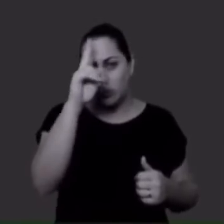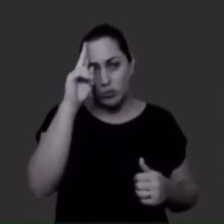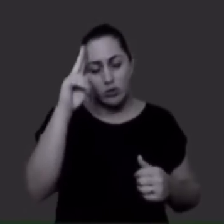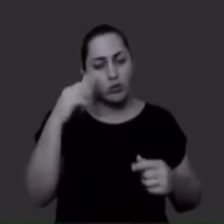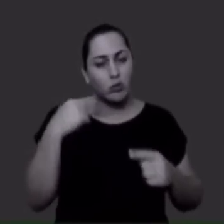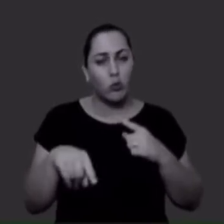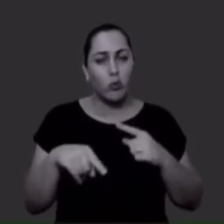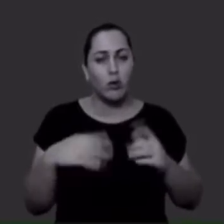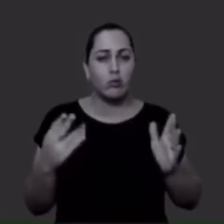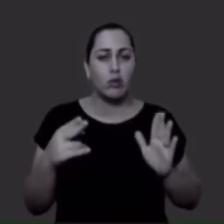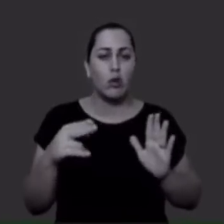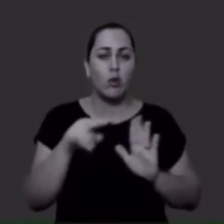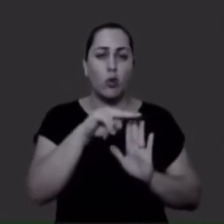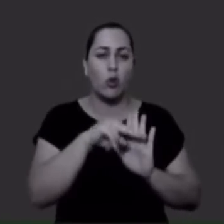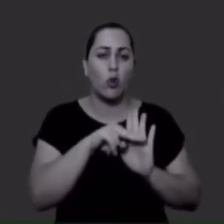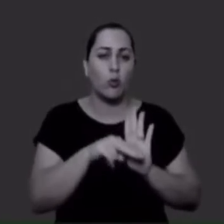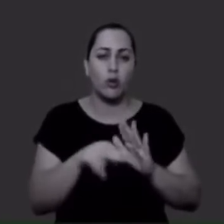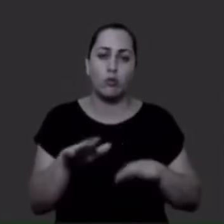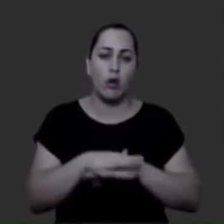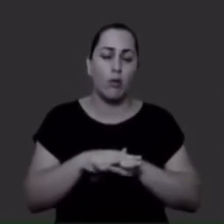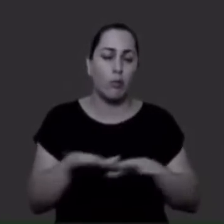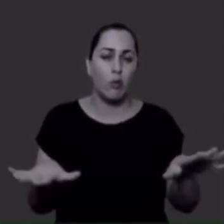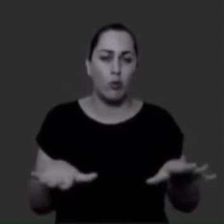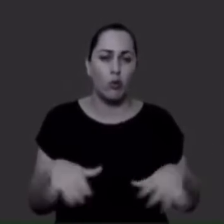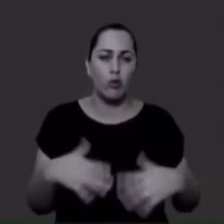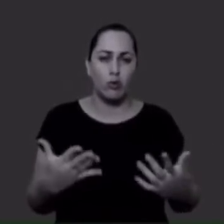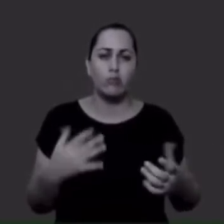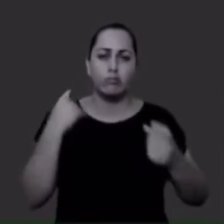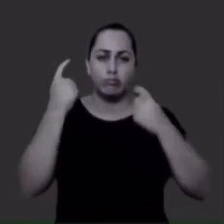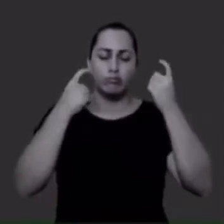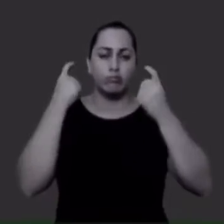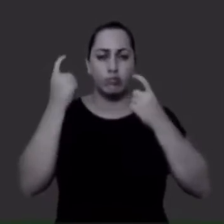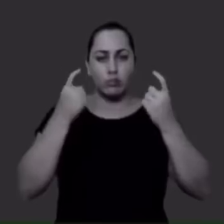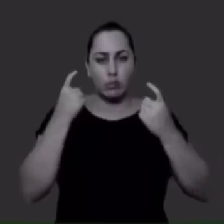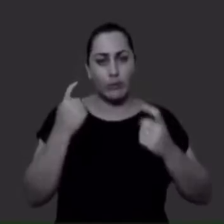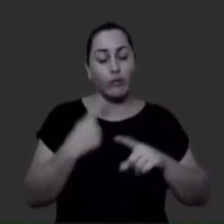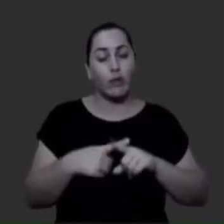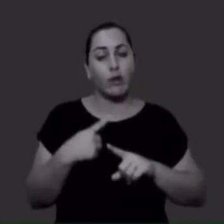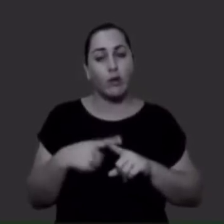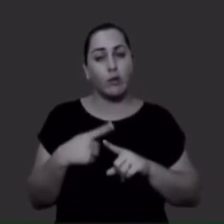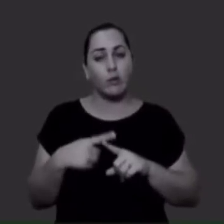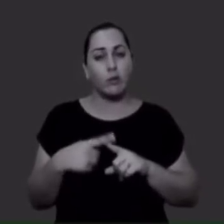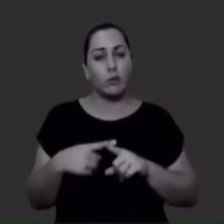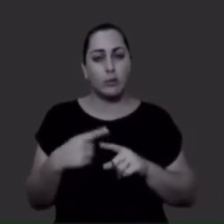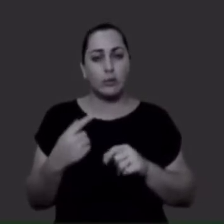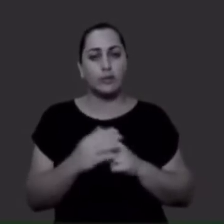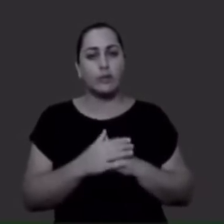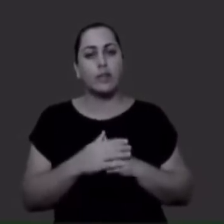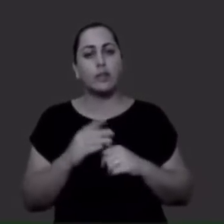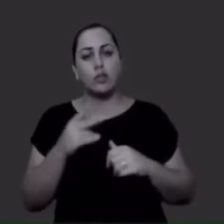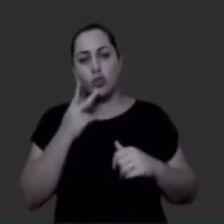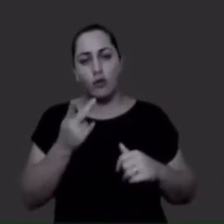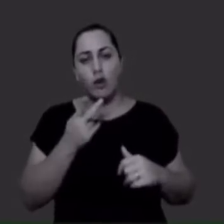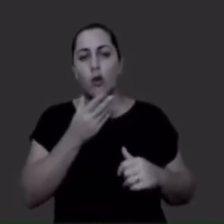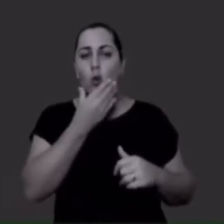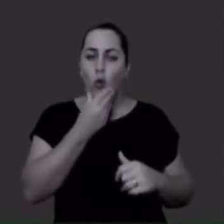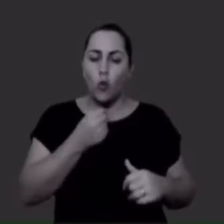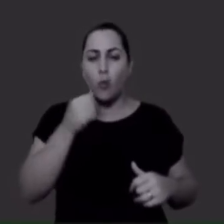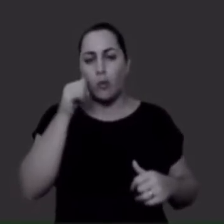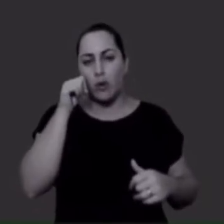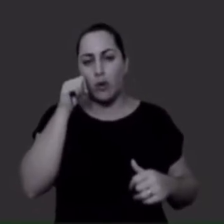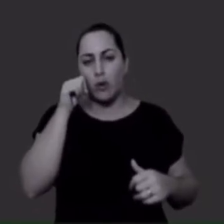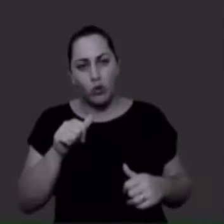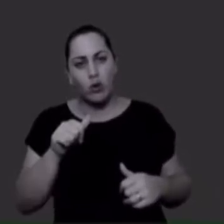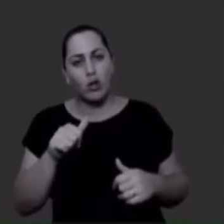então, tchau para vocês. É extremamente preocupante, presidente, porque aí, quando a gente fala de homens e mulheres nesse